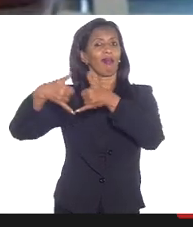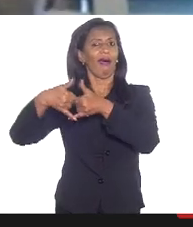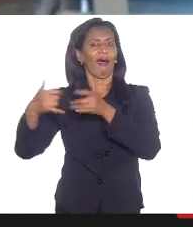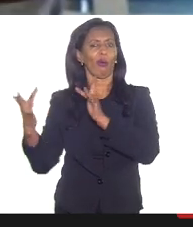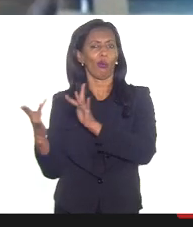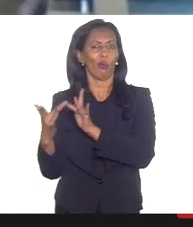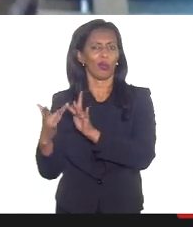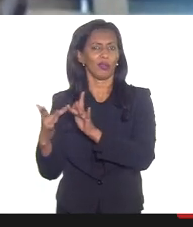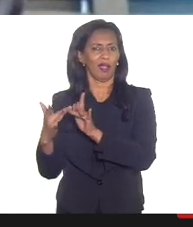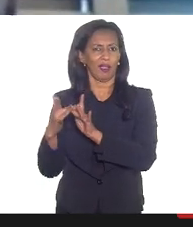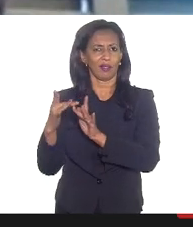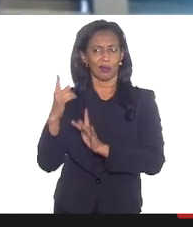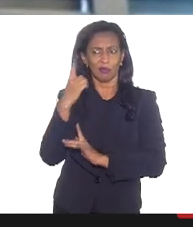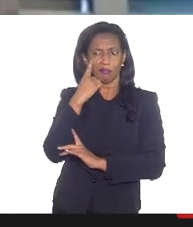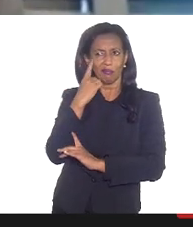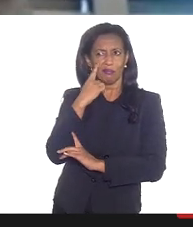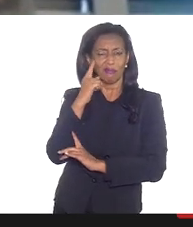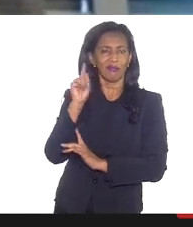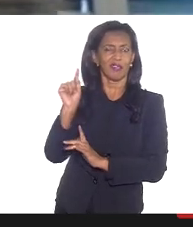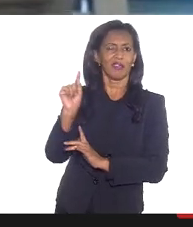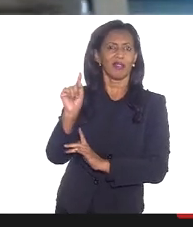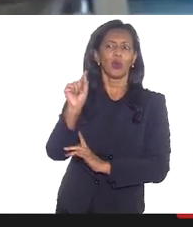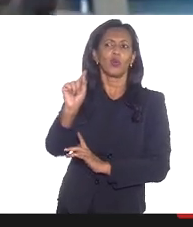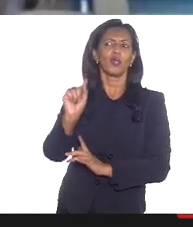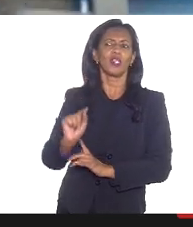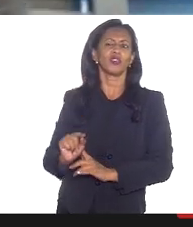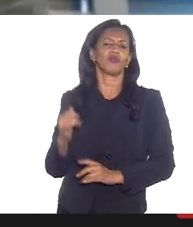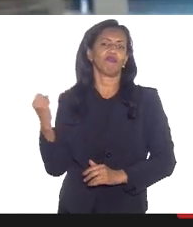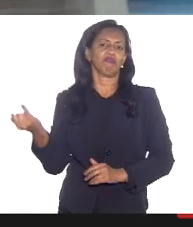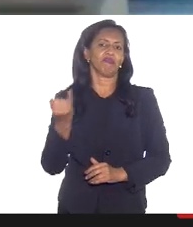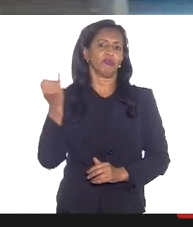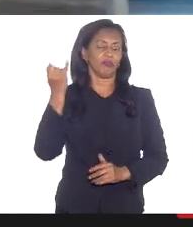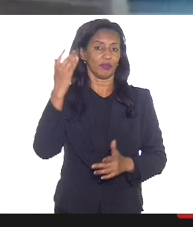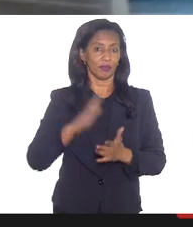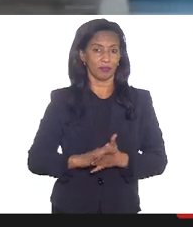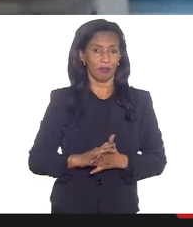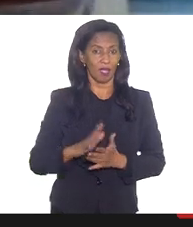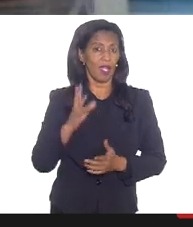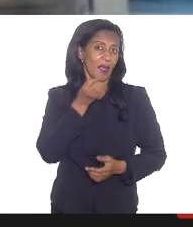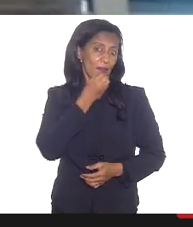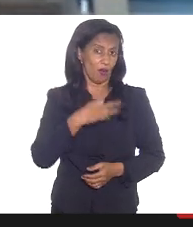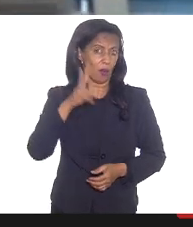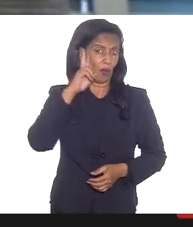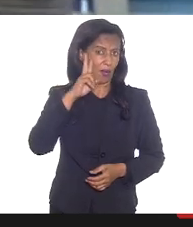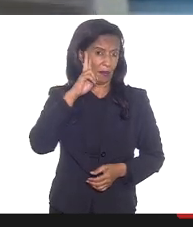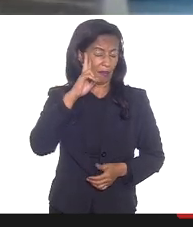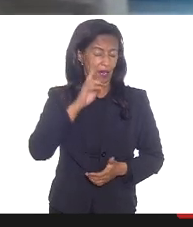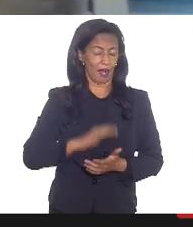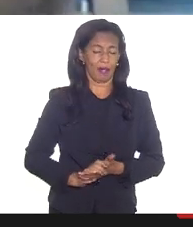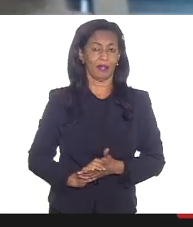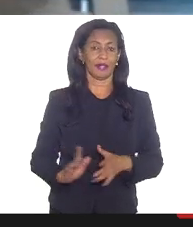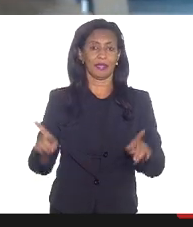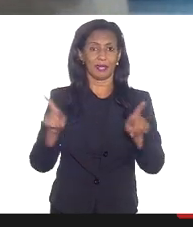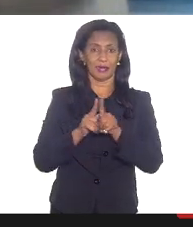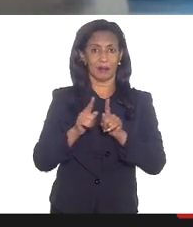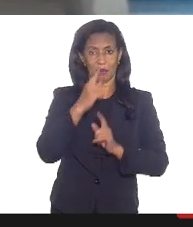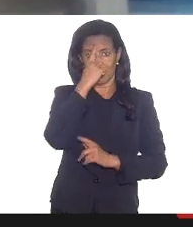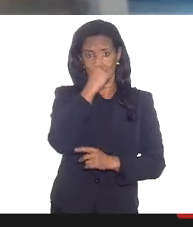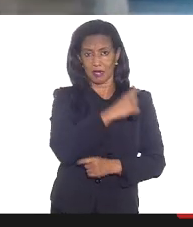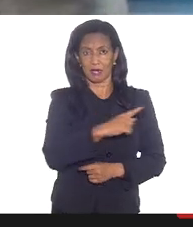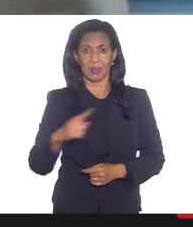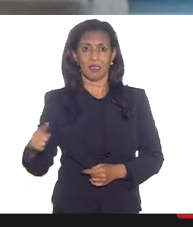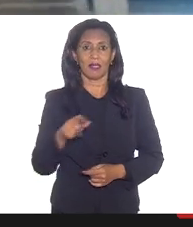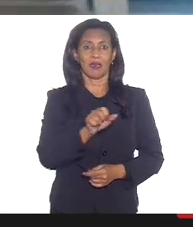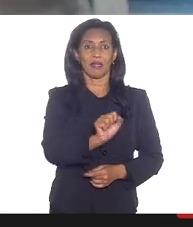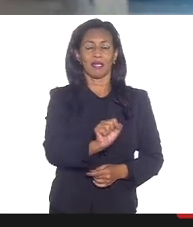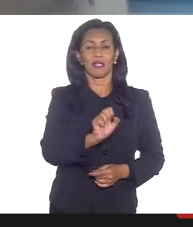debater aspectos que a gente considera fundamentais. É importante frisar que, durante essa semana que a SEDUC